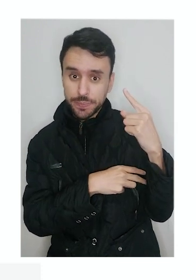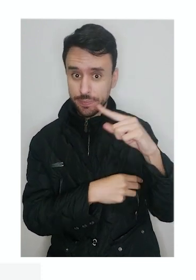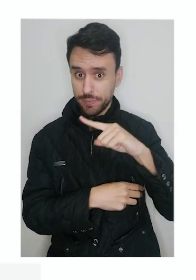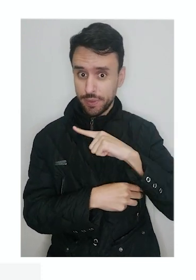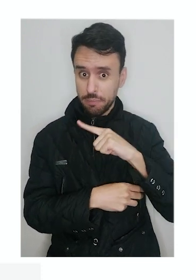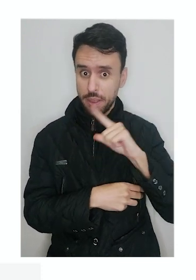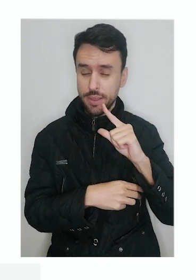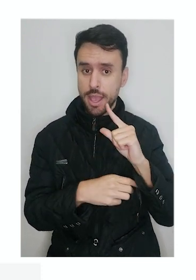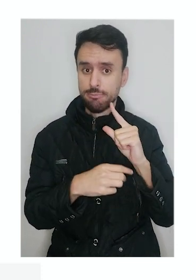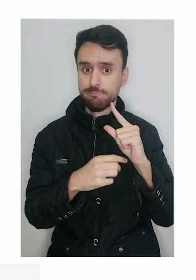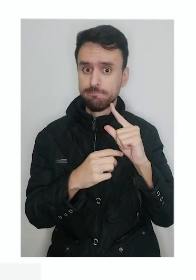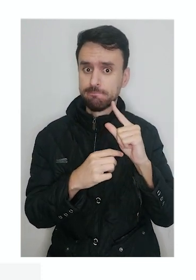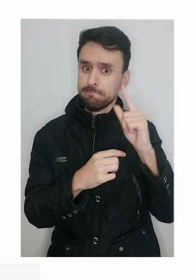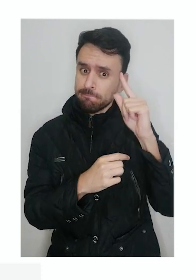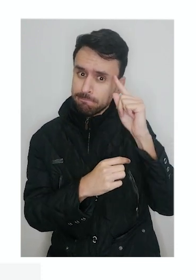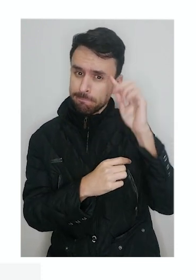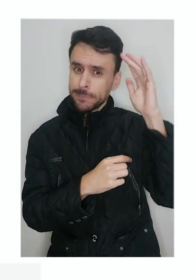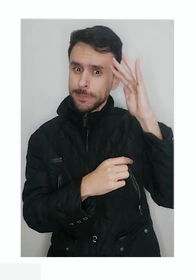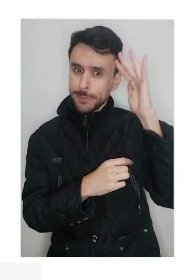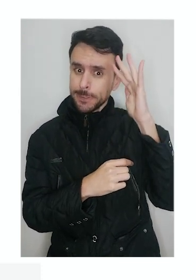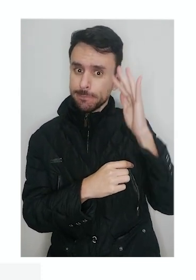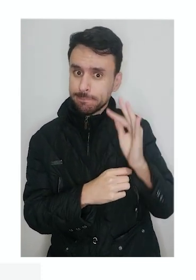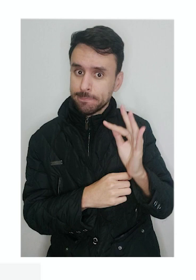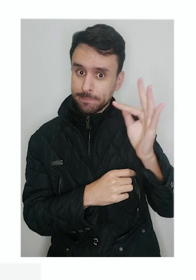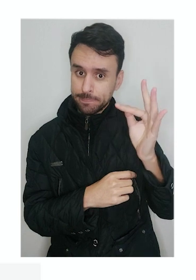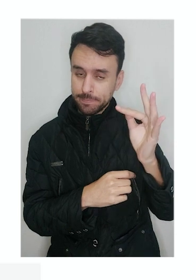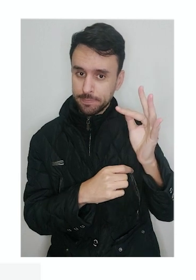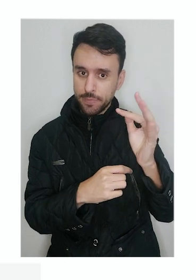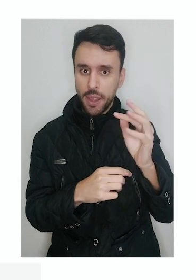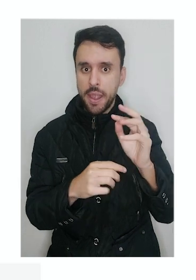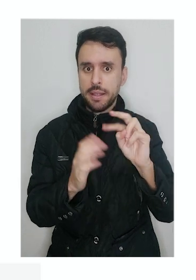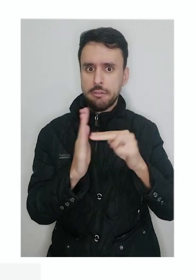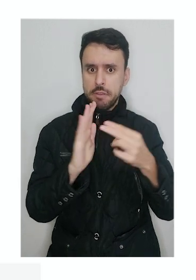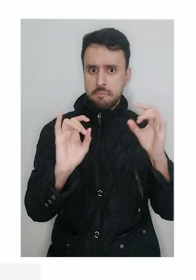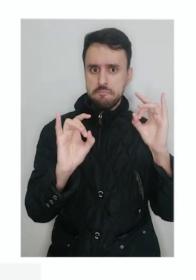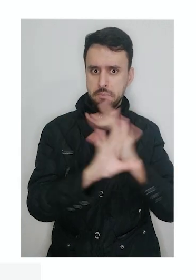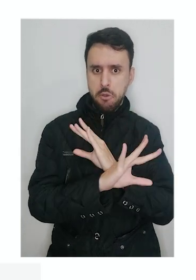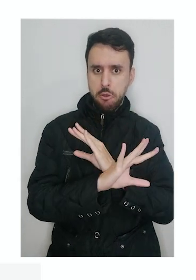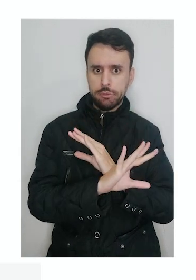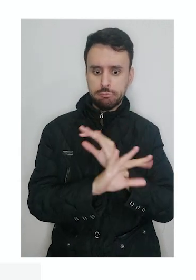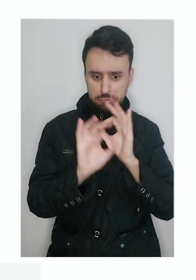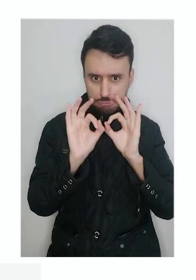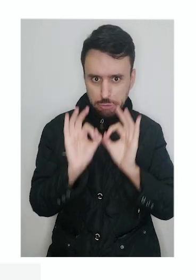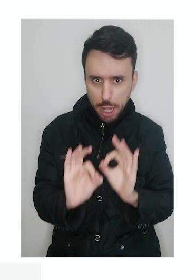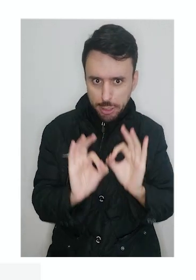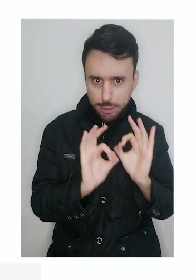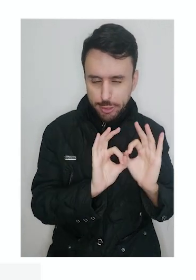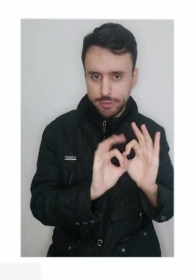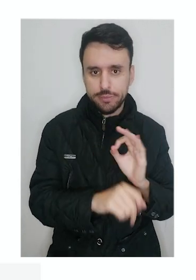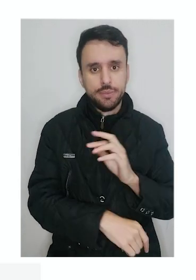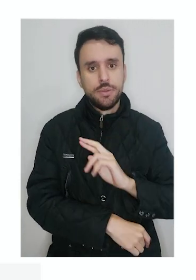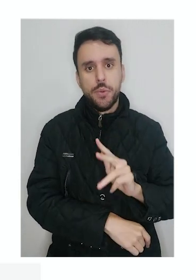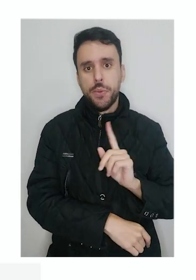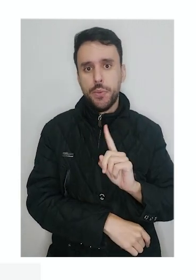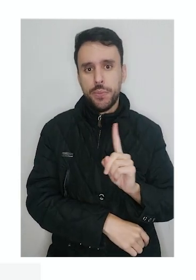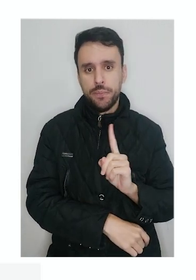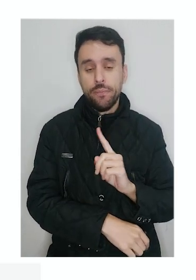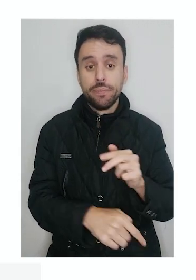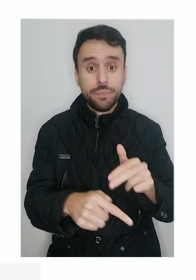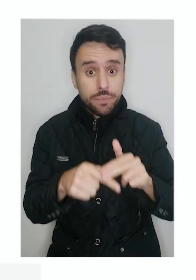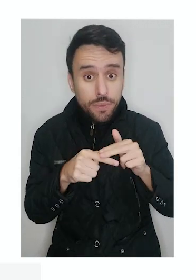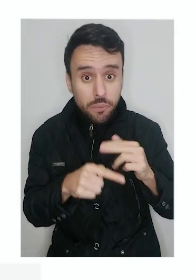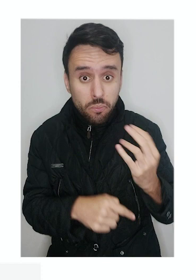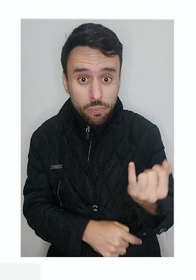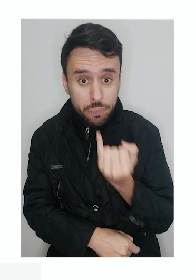é uma previsão, ó, previsão do tempo. Não significa que é certeza de que vai chover, vai fazer sol, é